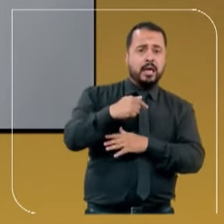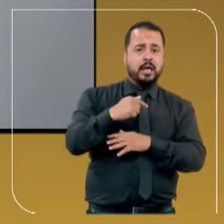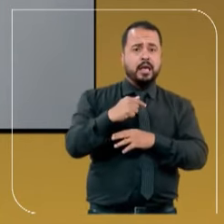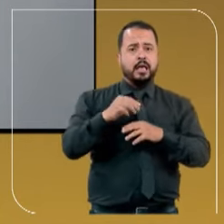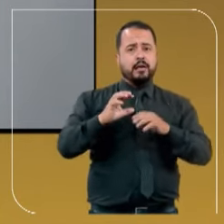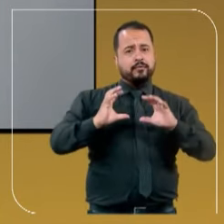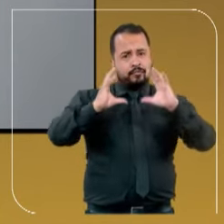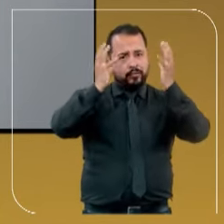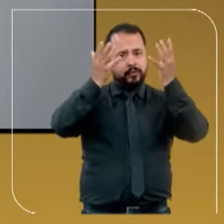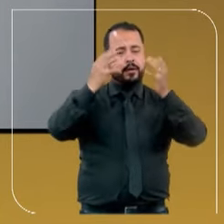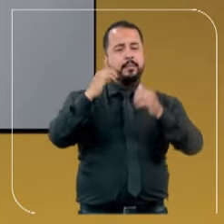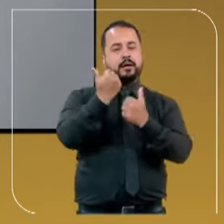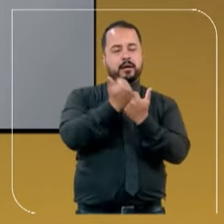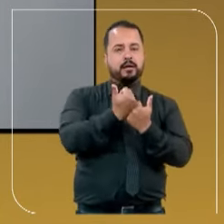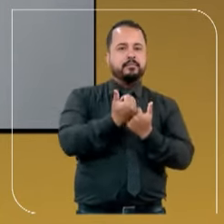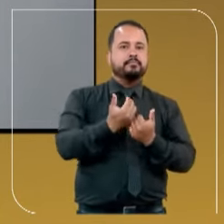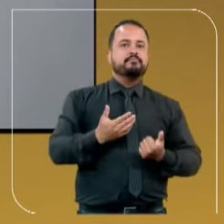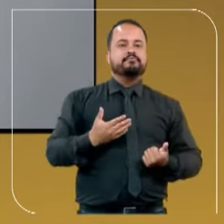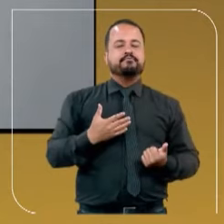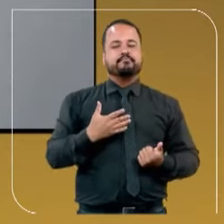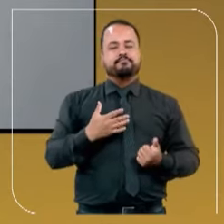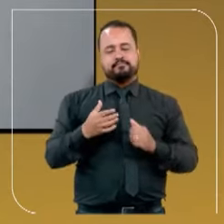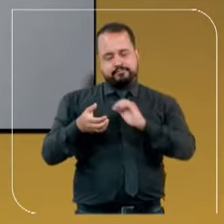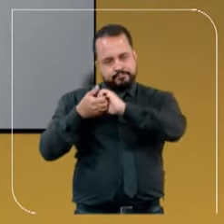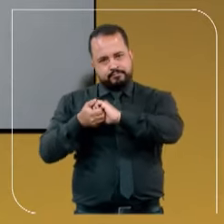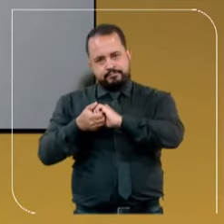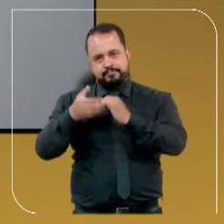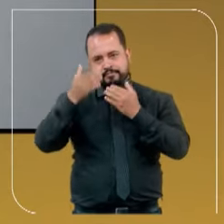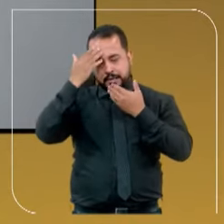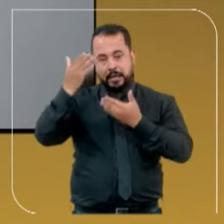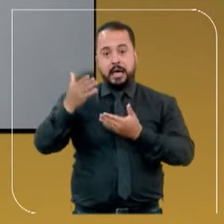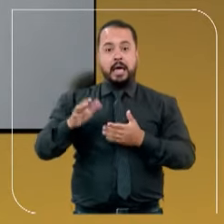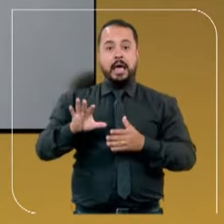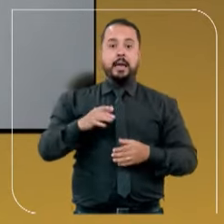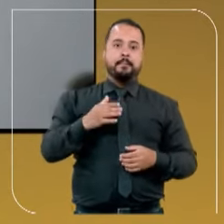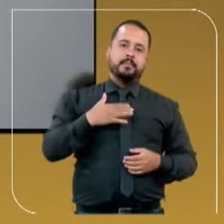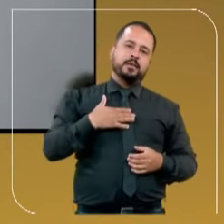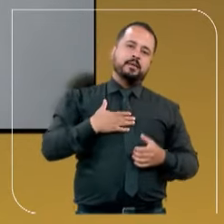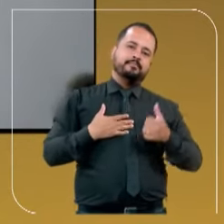amada esposa Santina, que me acompanha